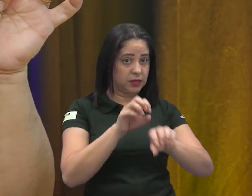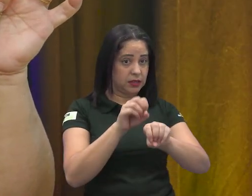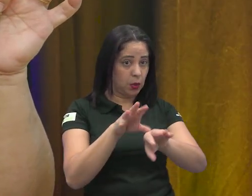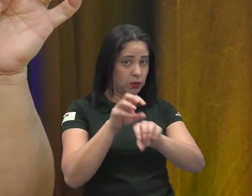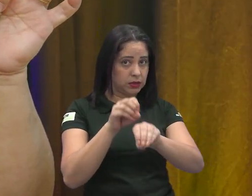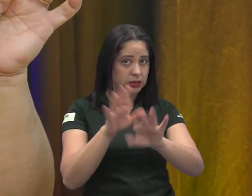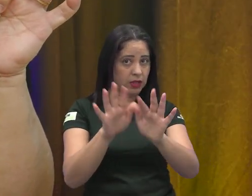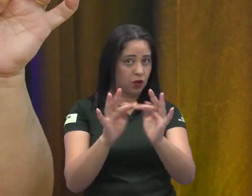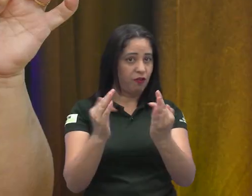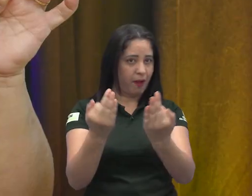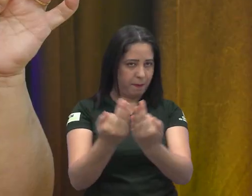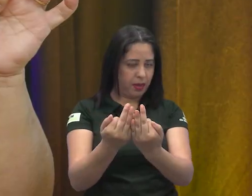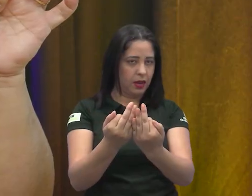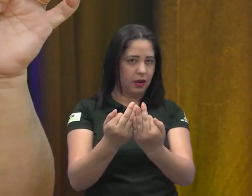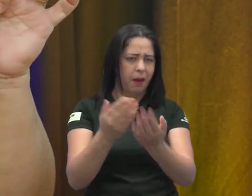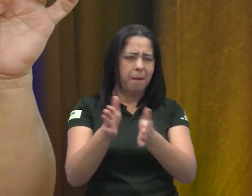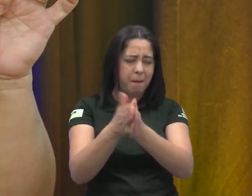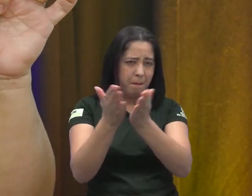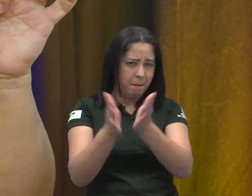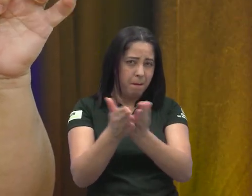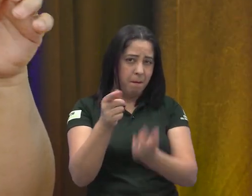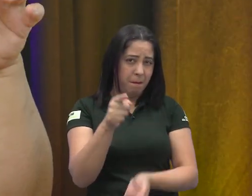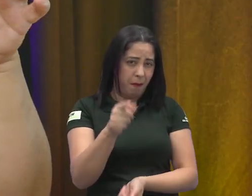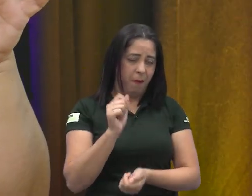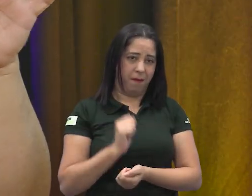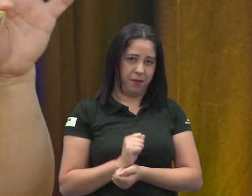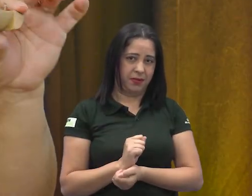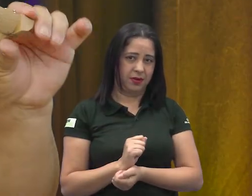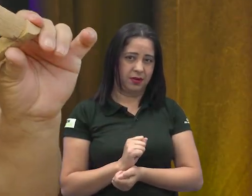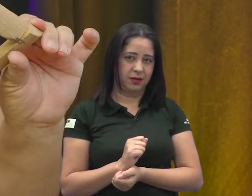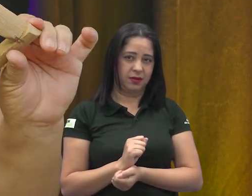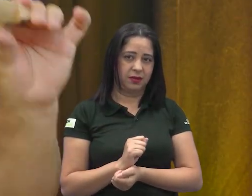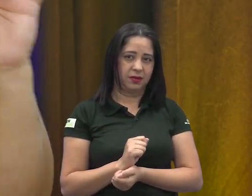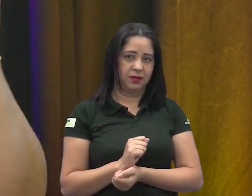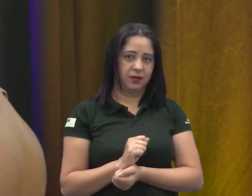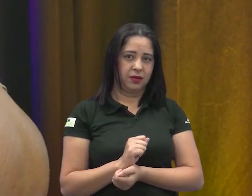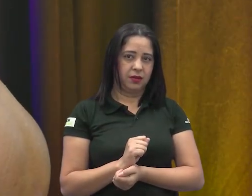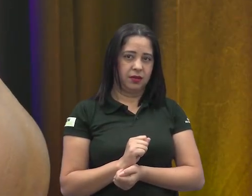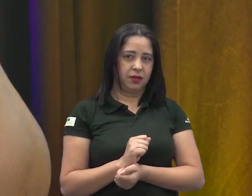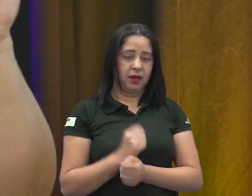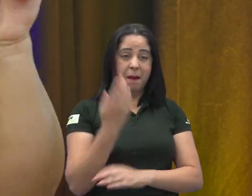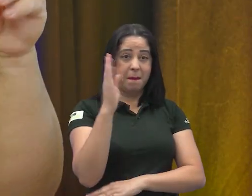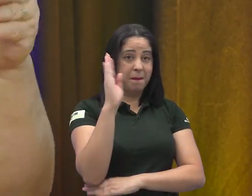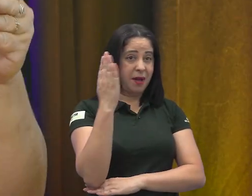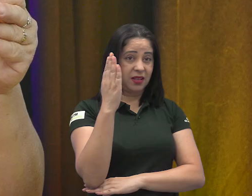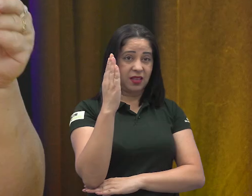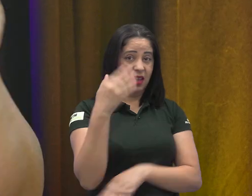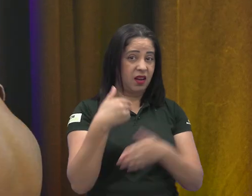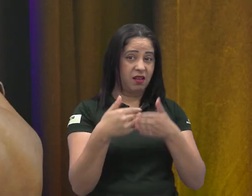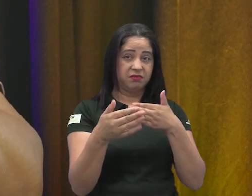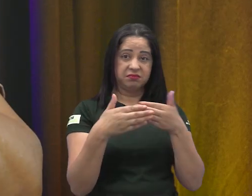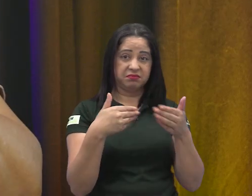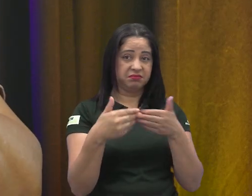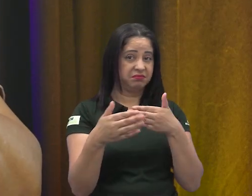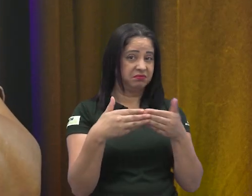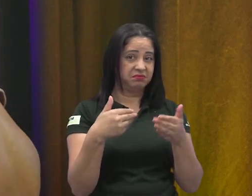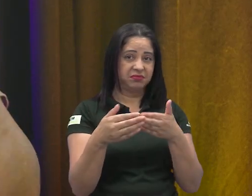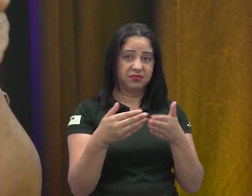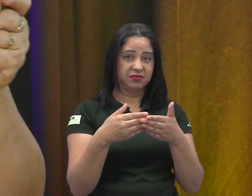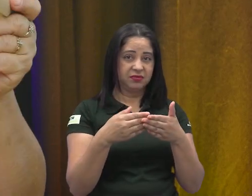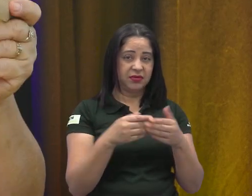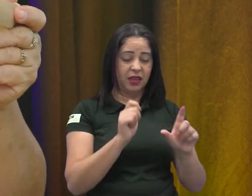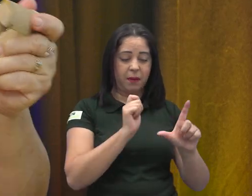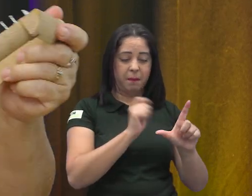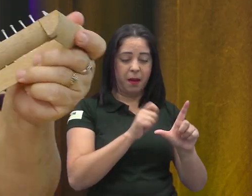para famílias de vulnerabilidade social. Então, qualquer pedacinho de madeira que você tenha em casa